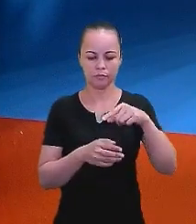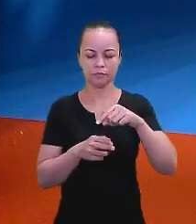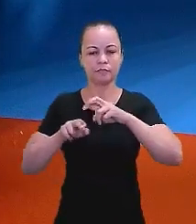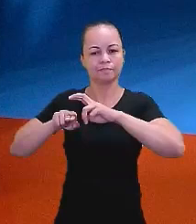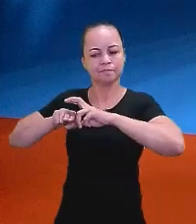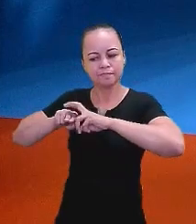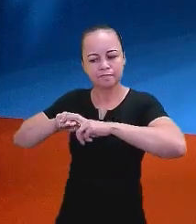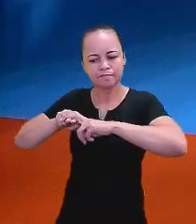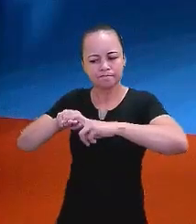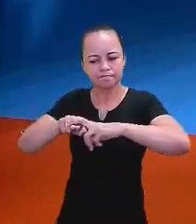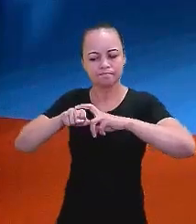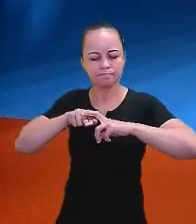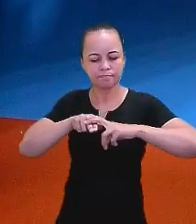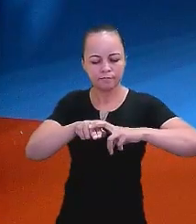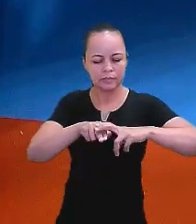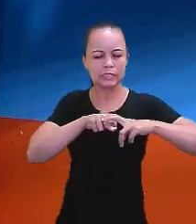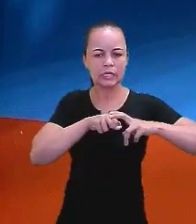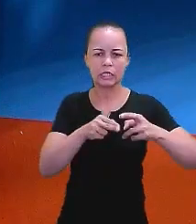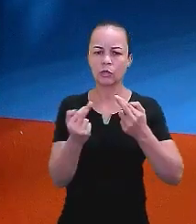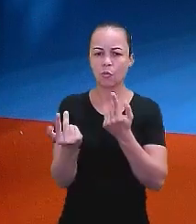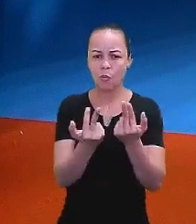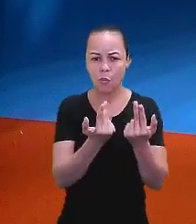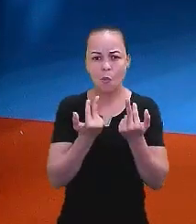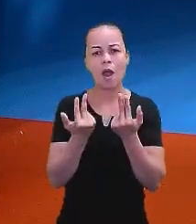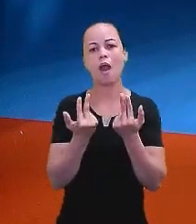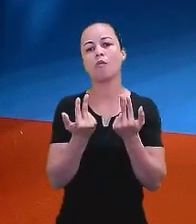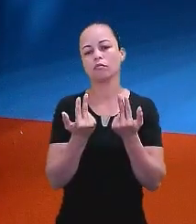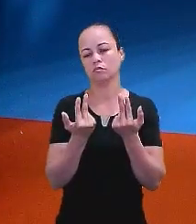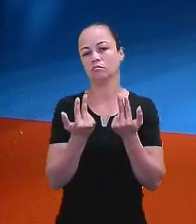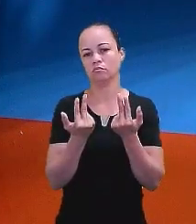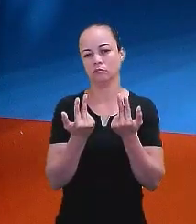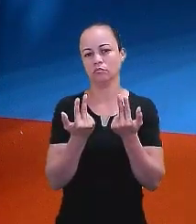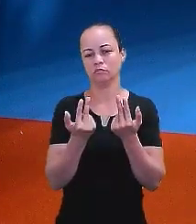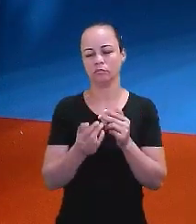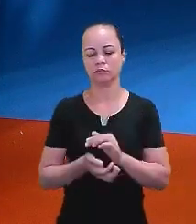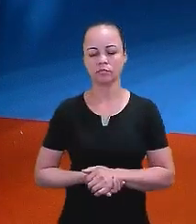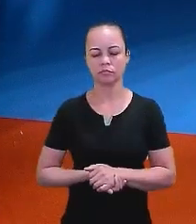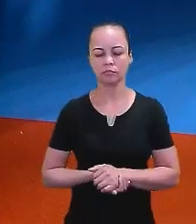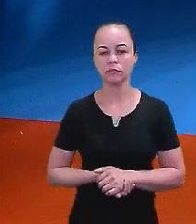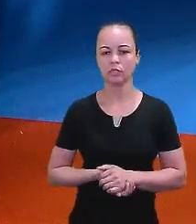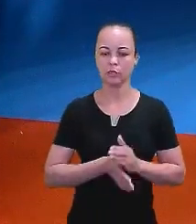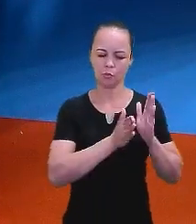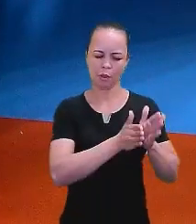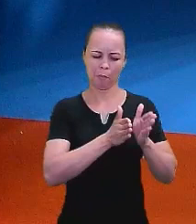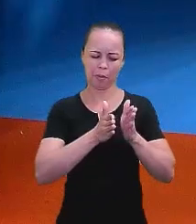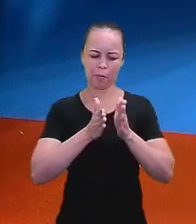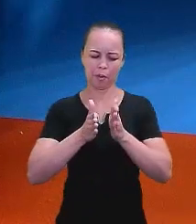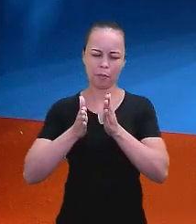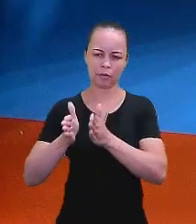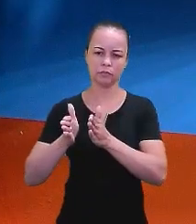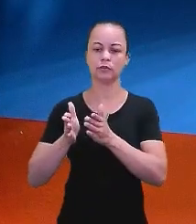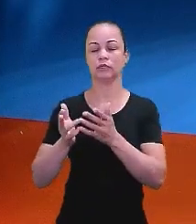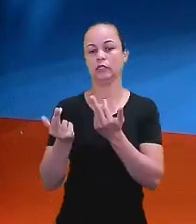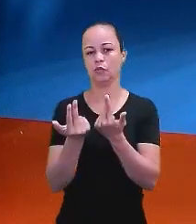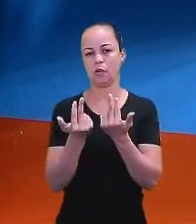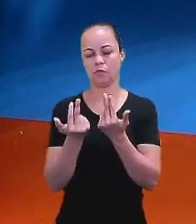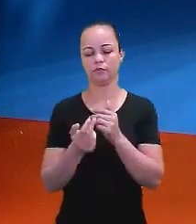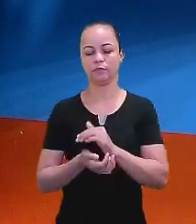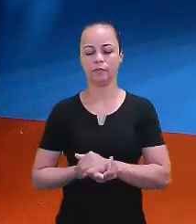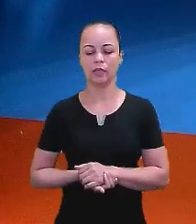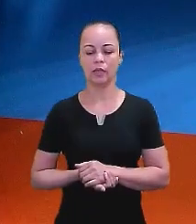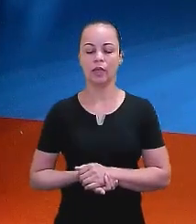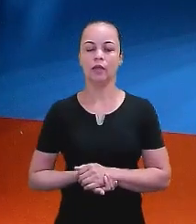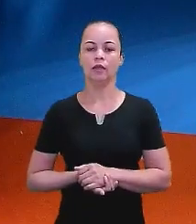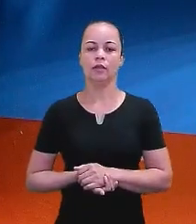distribuídas nessas fileiras com as mesmas medidas, as mesmas quantidades, né? Vamos melhor dizendo assim, com as mesmas quantidades. Então,